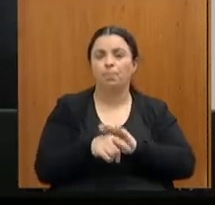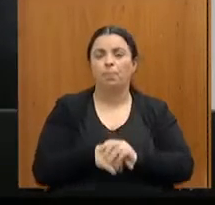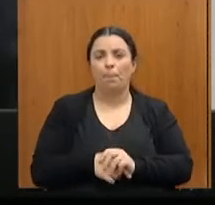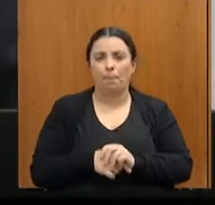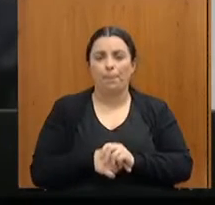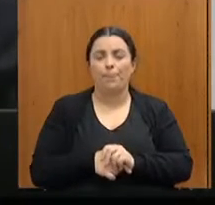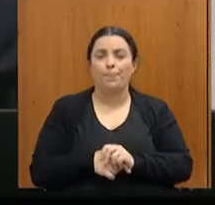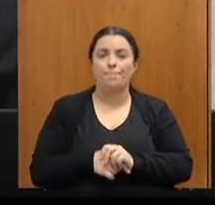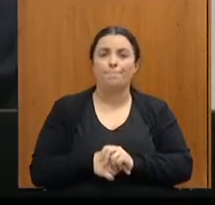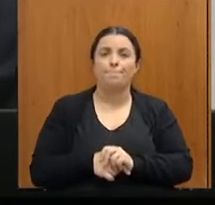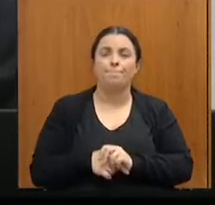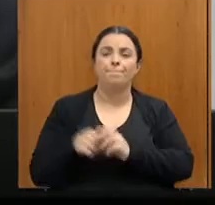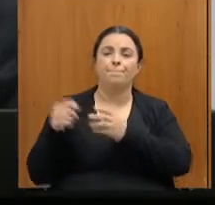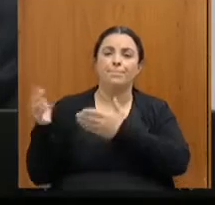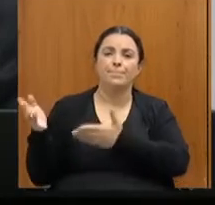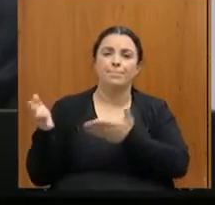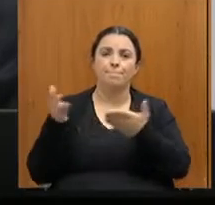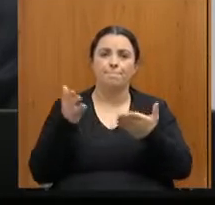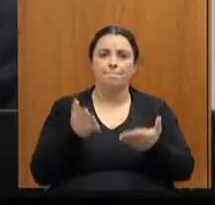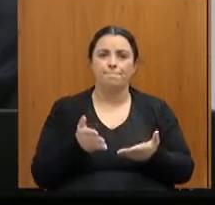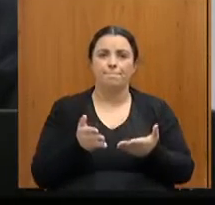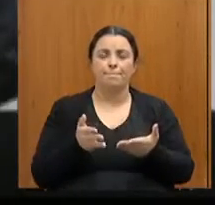o passo a palavra